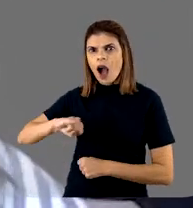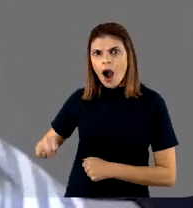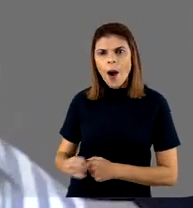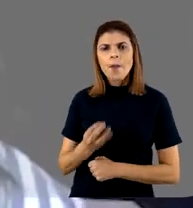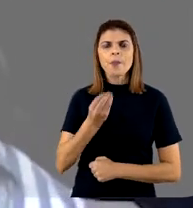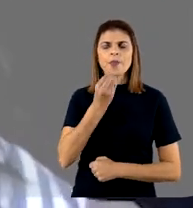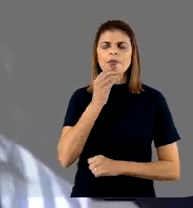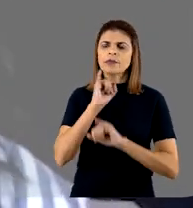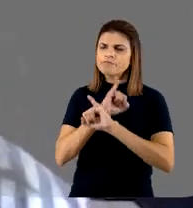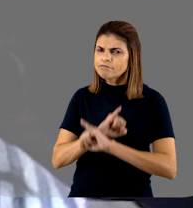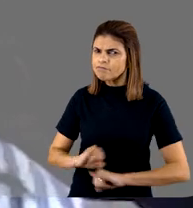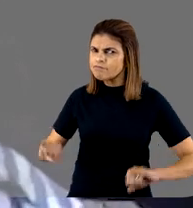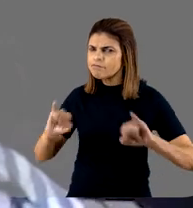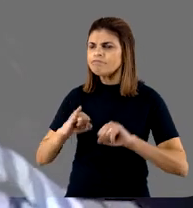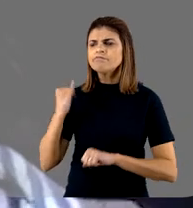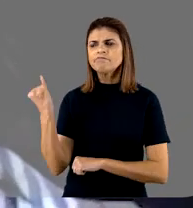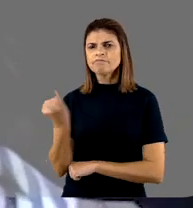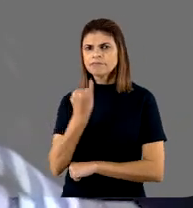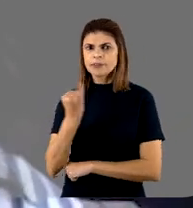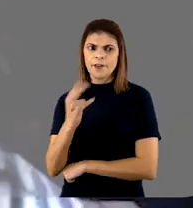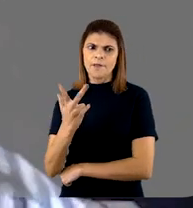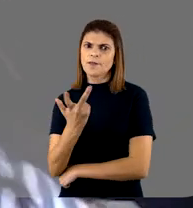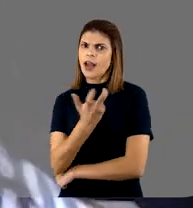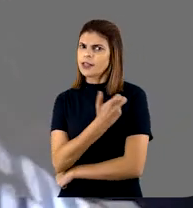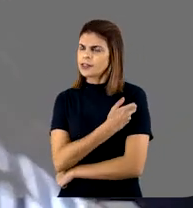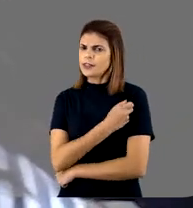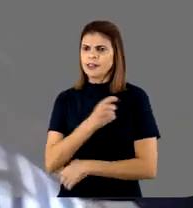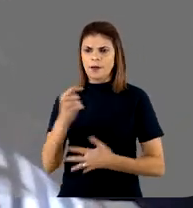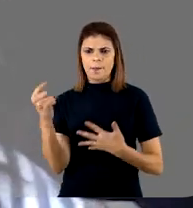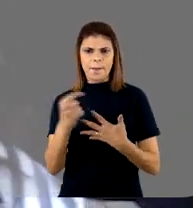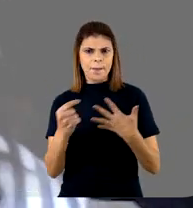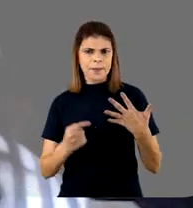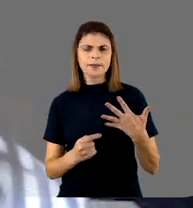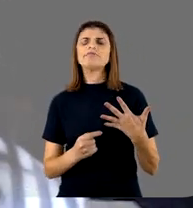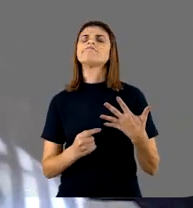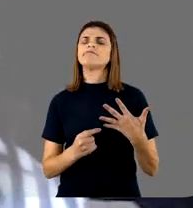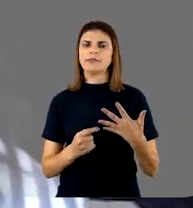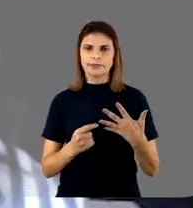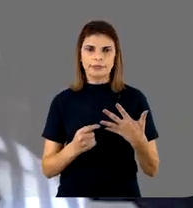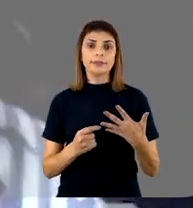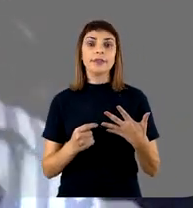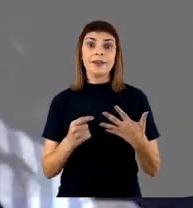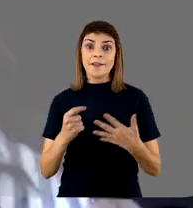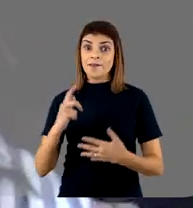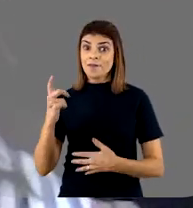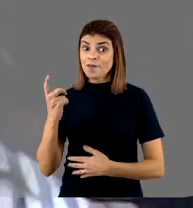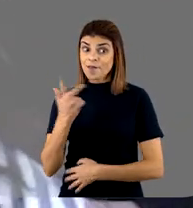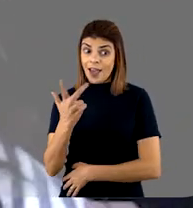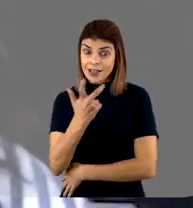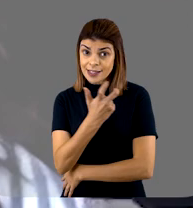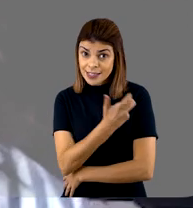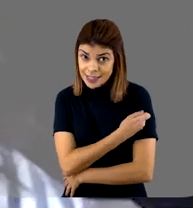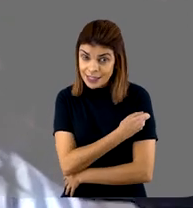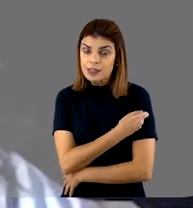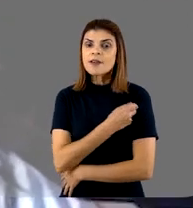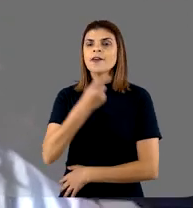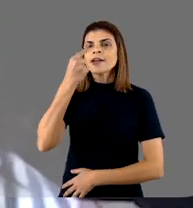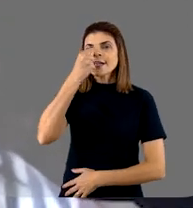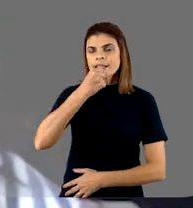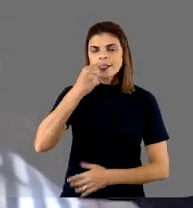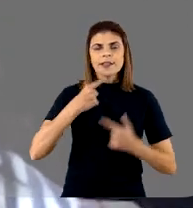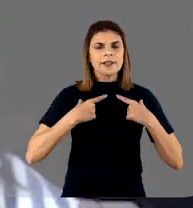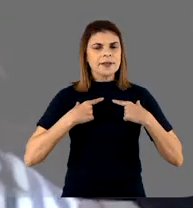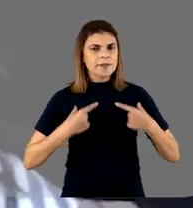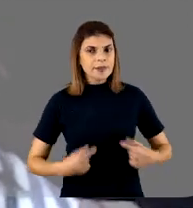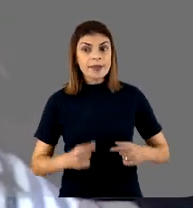aproveitar esse momento e reforçar a importância das vacinas como um todo eh e desta vacina destas vacinas